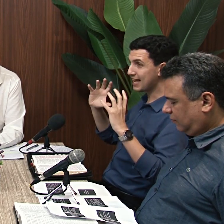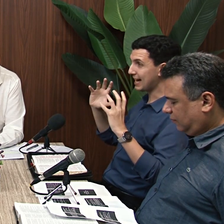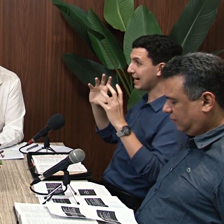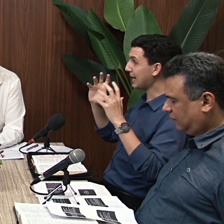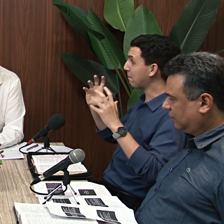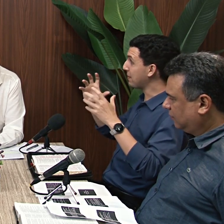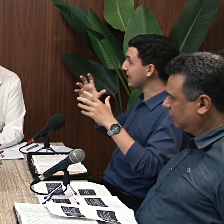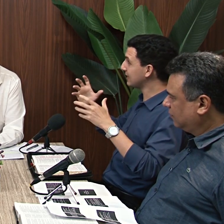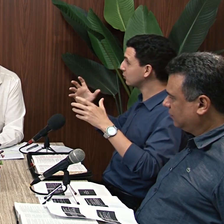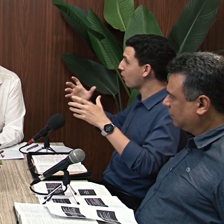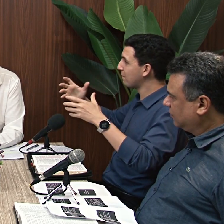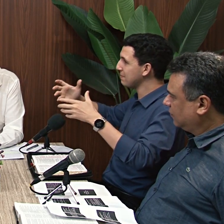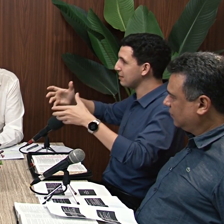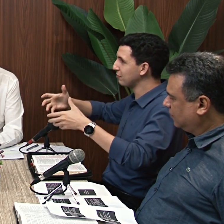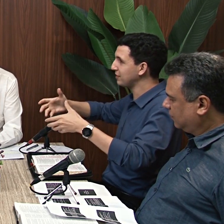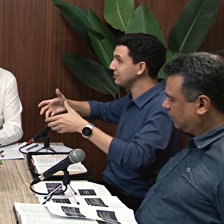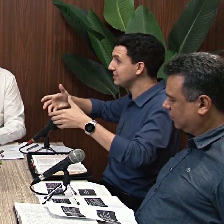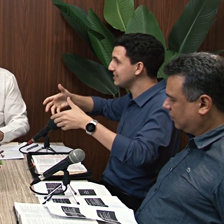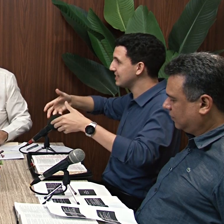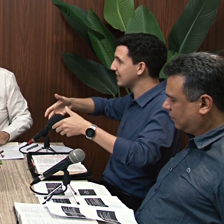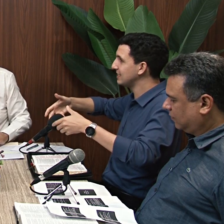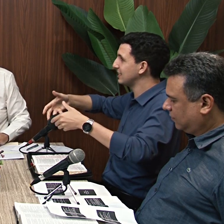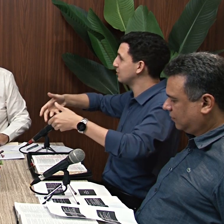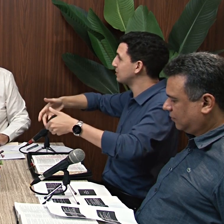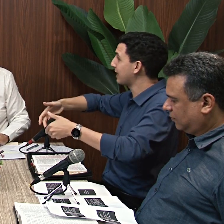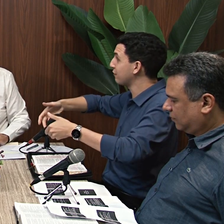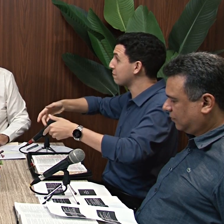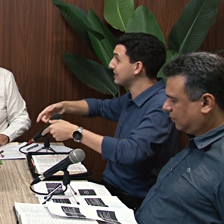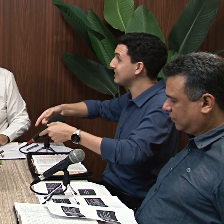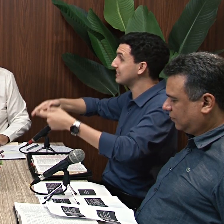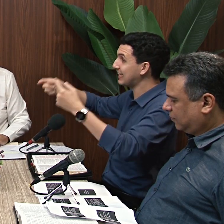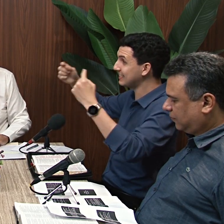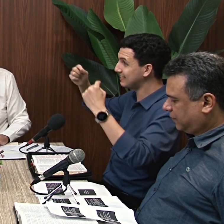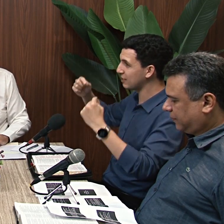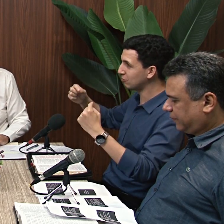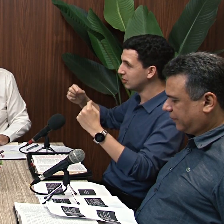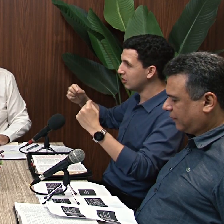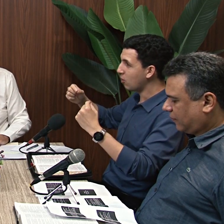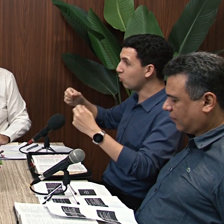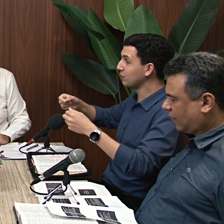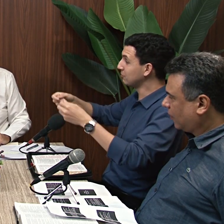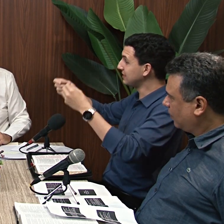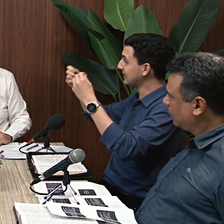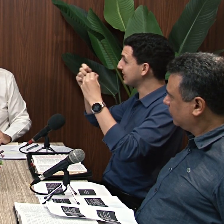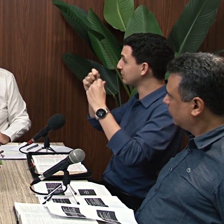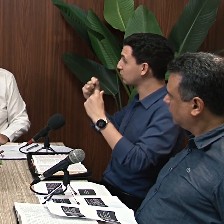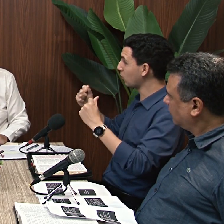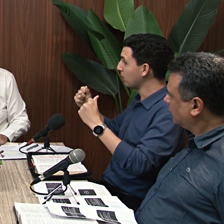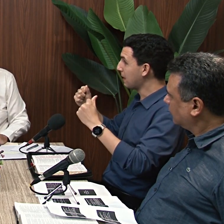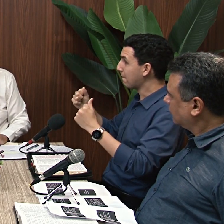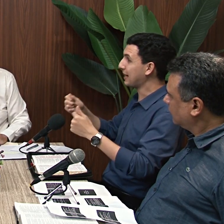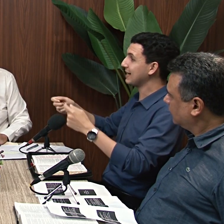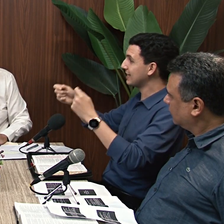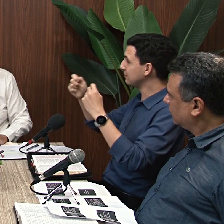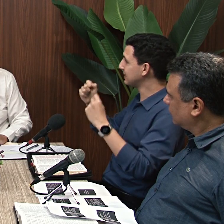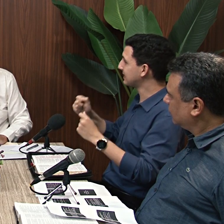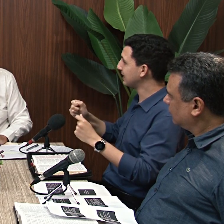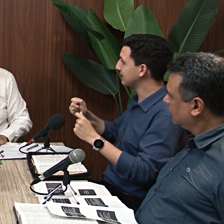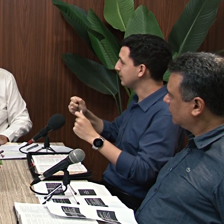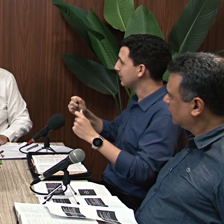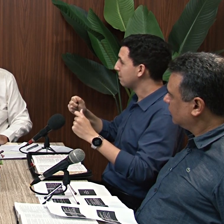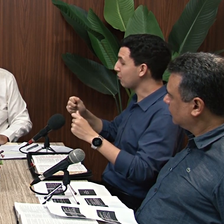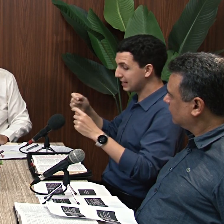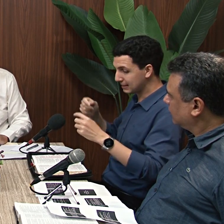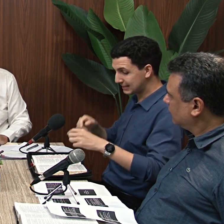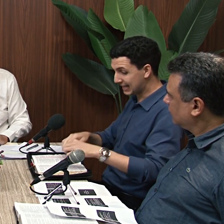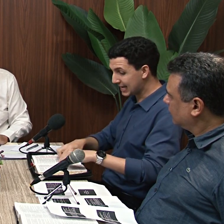se embriagar apenas com o primeiro vinho de dizer que Jesus está vivo, mas esqueceu ou não se atentou para a grande